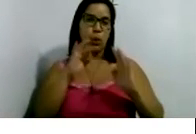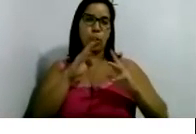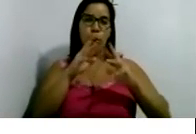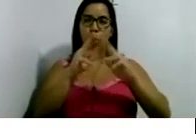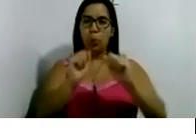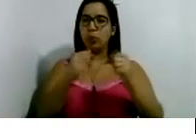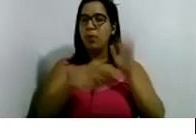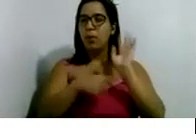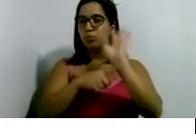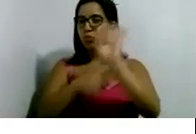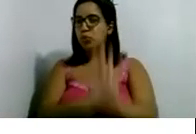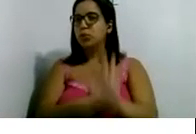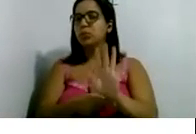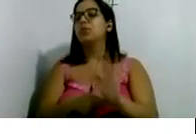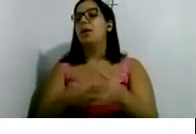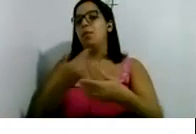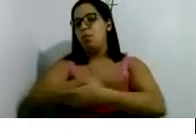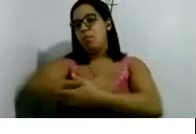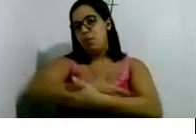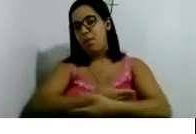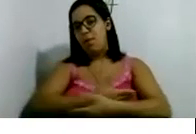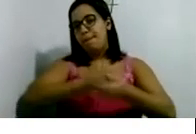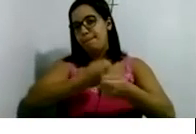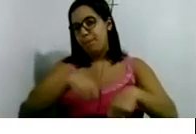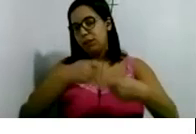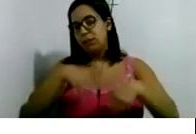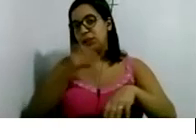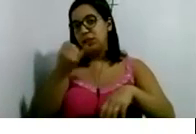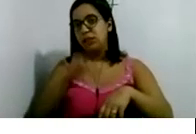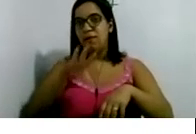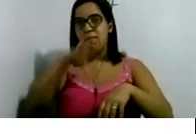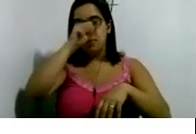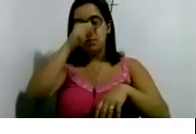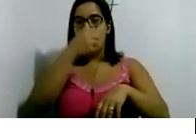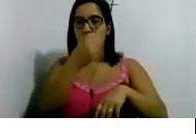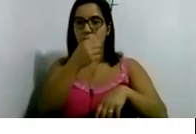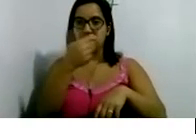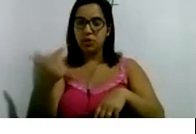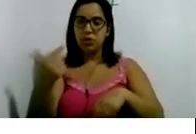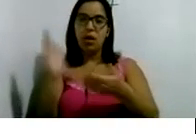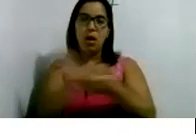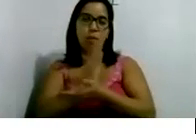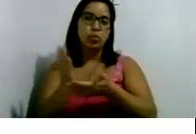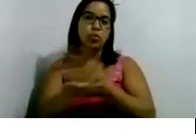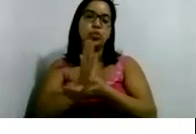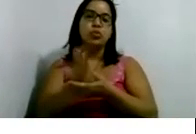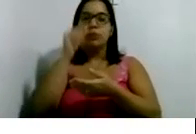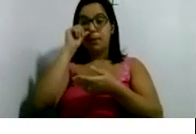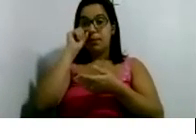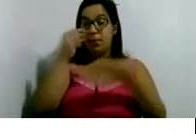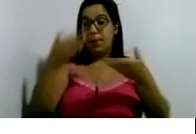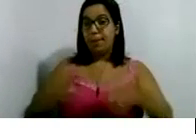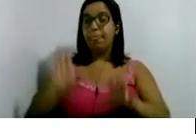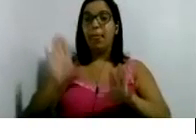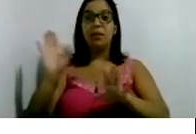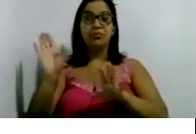suporte que o recém-nascido precisa. Então, se faltar oxigênio, então alguns neonatos, eles já nascem